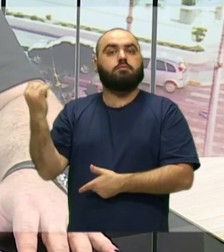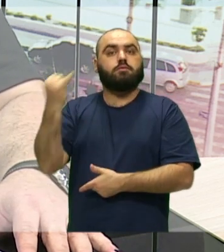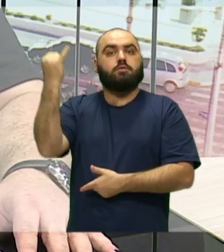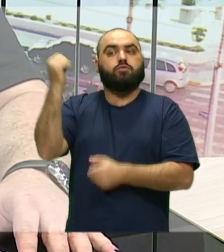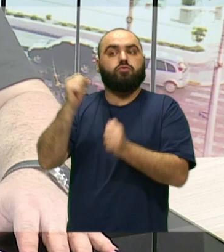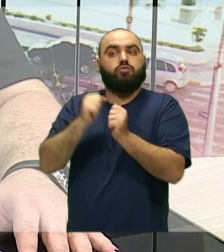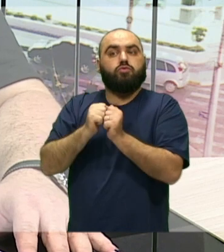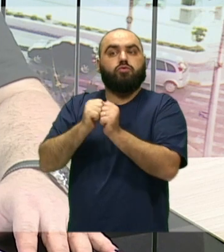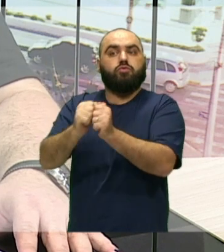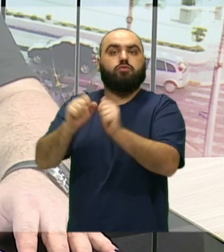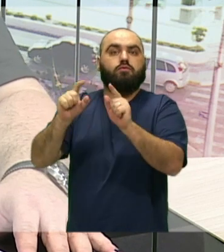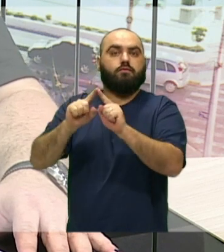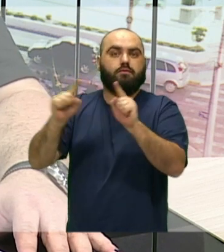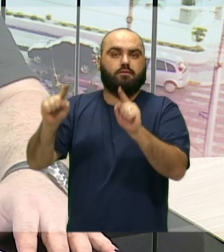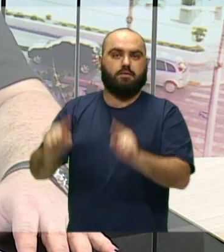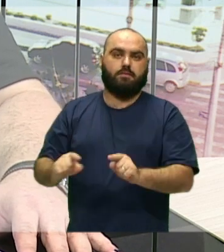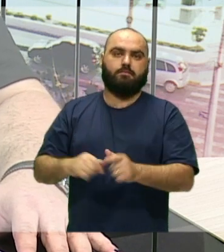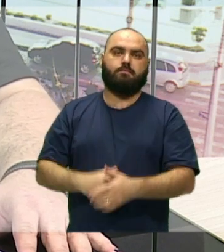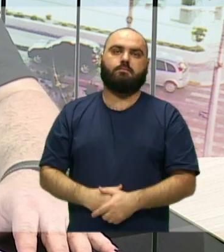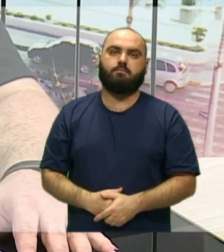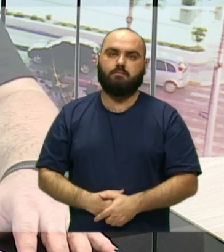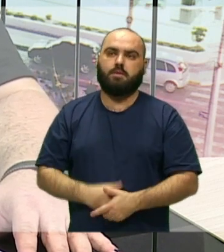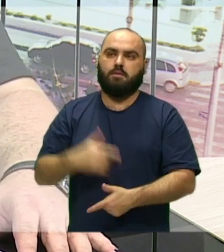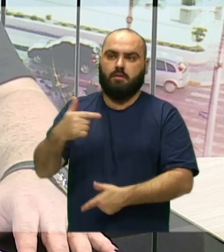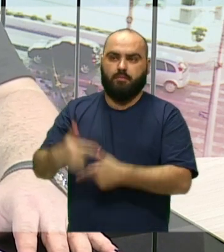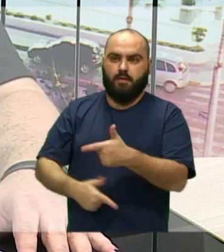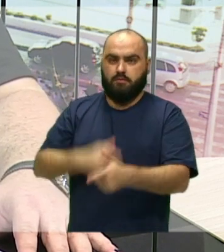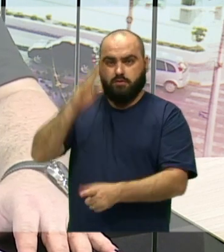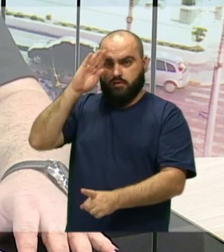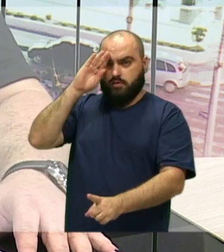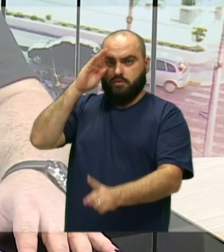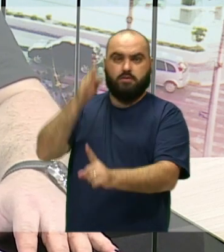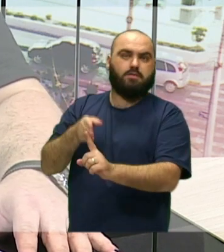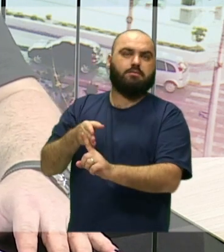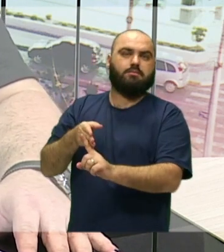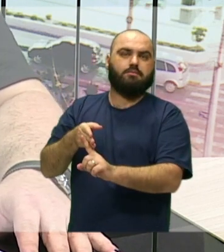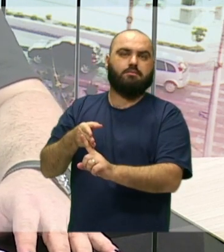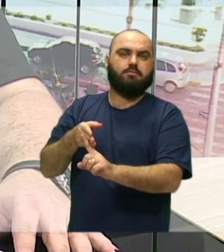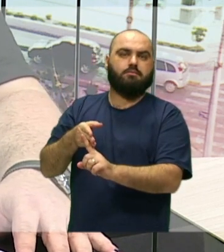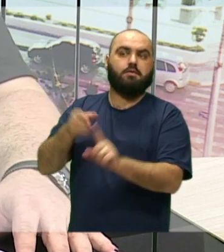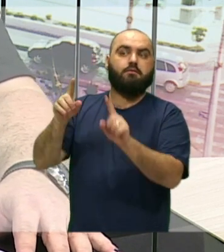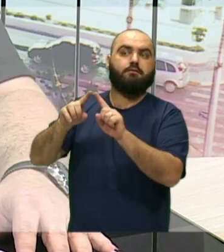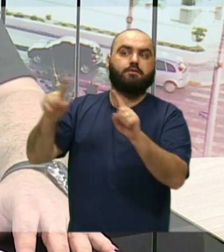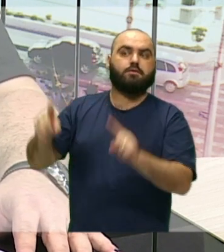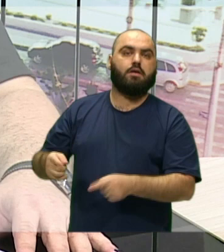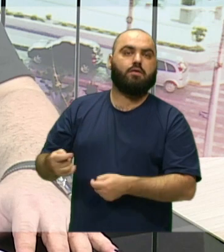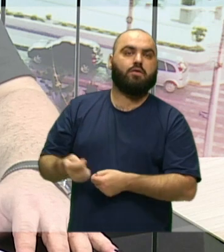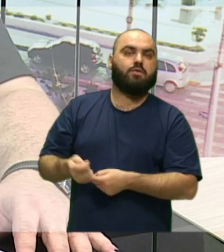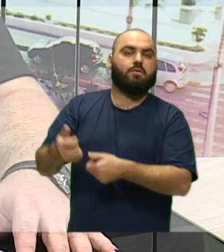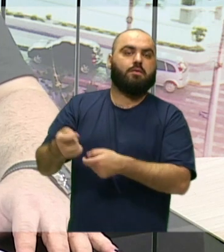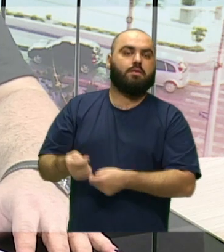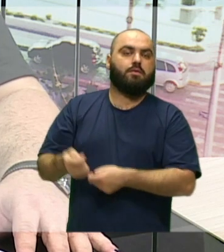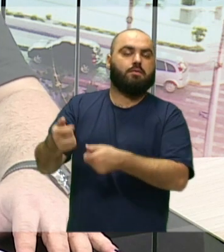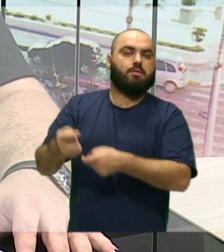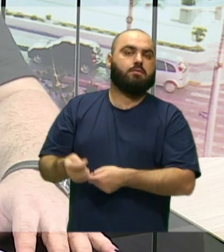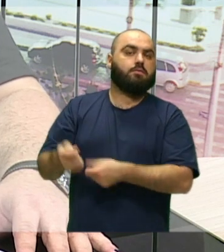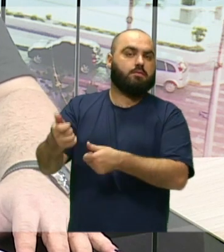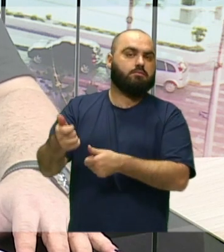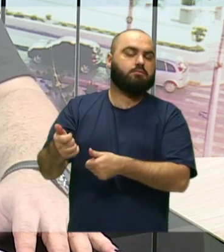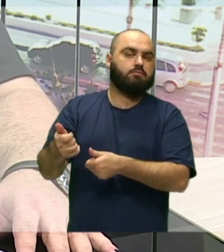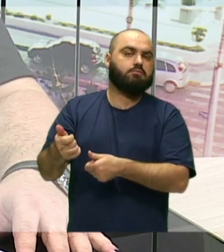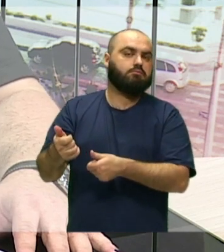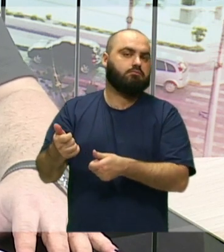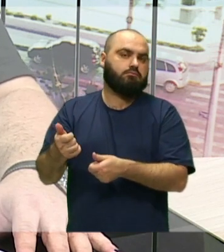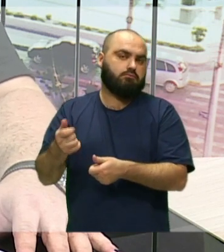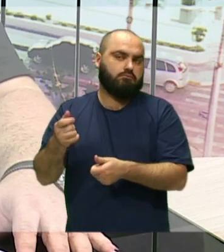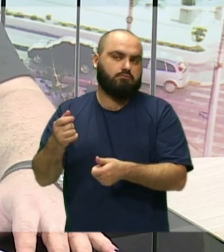servidores né um um trabalho mais direto para que eh para que os servidores doassem doassem né a no